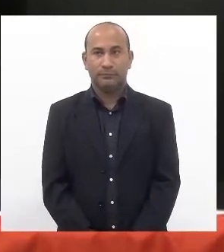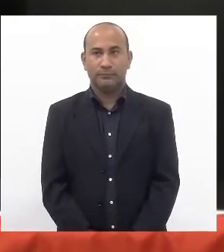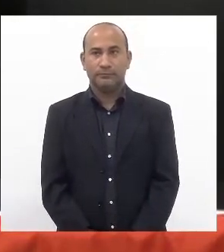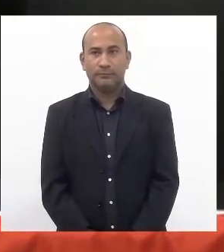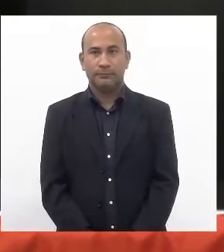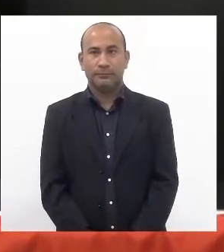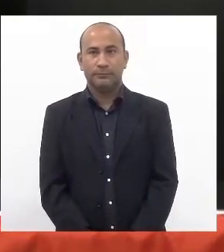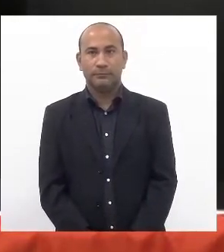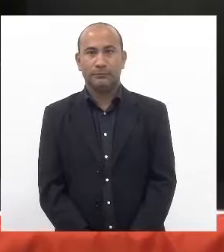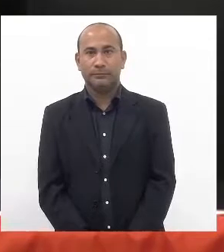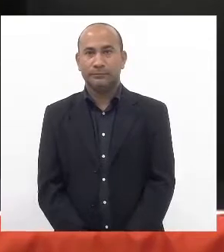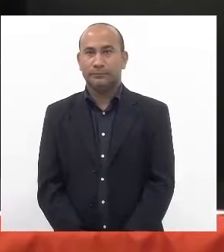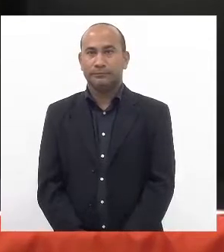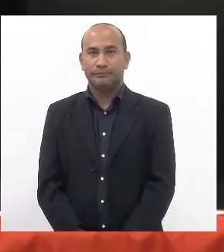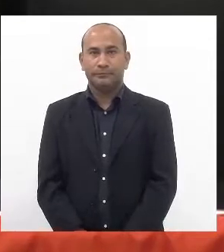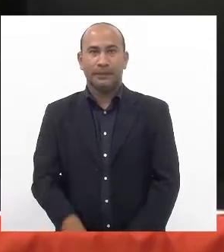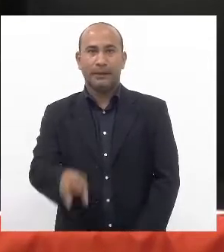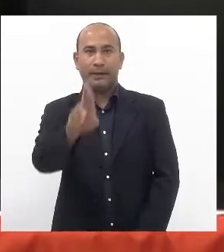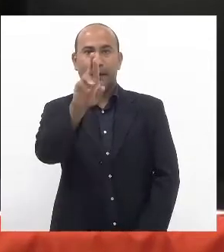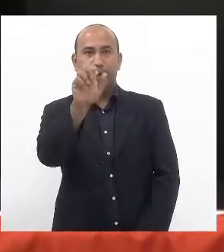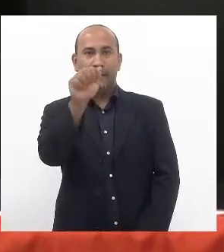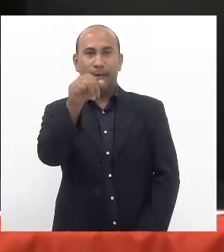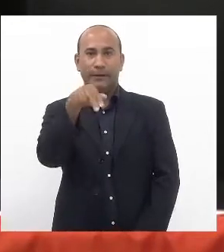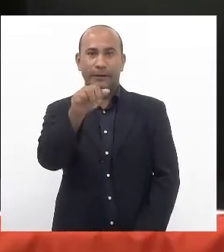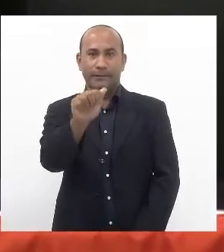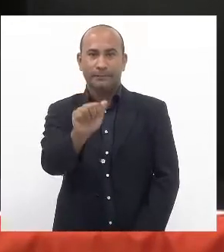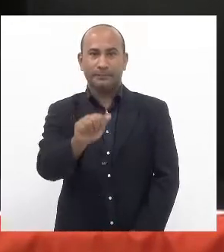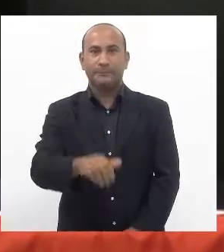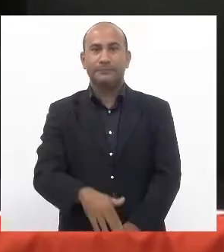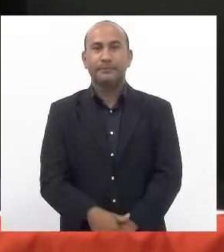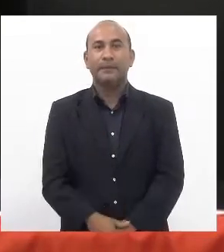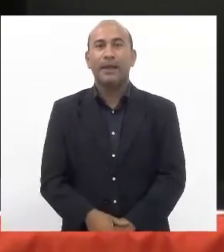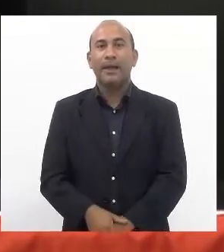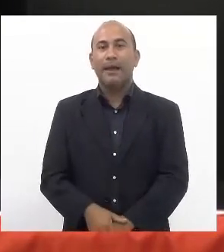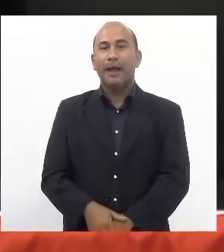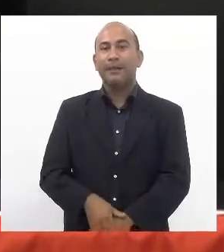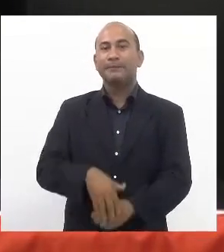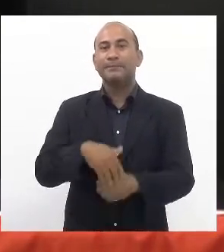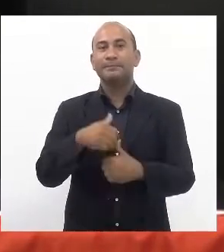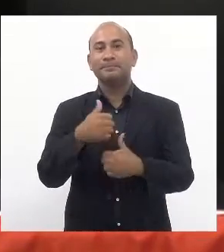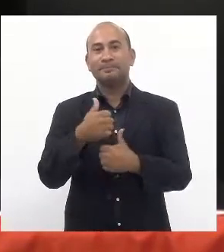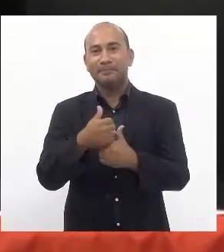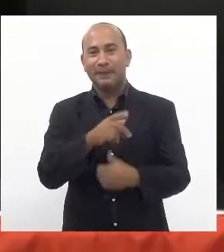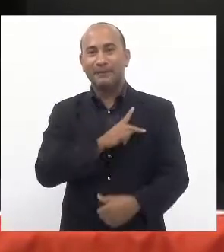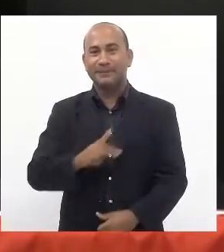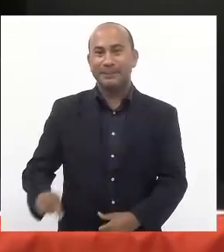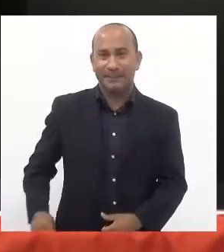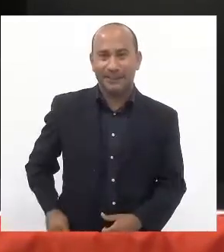do Nimatullah Rana, vice-presidente da Liga Libanesa,